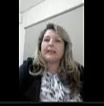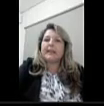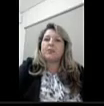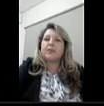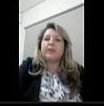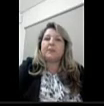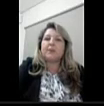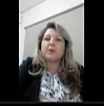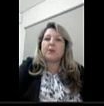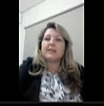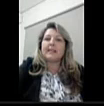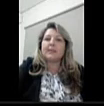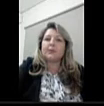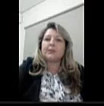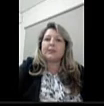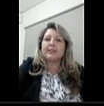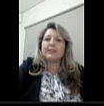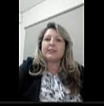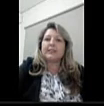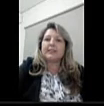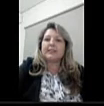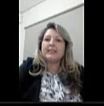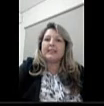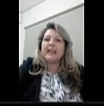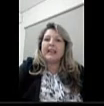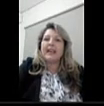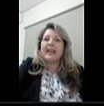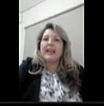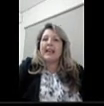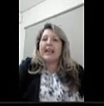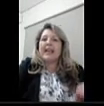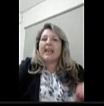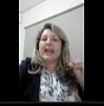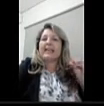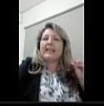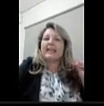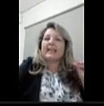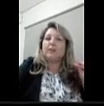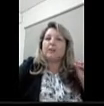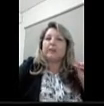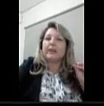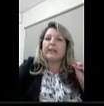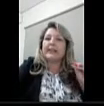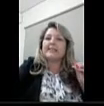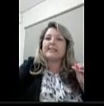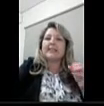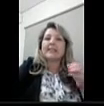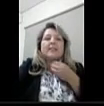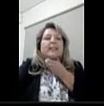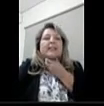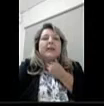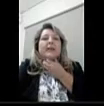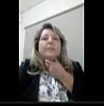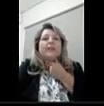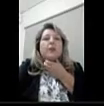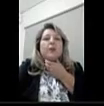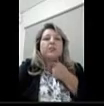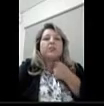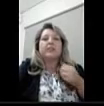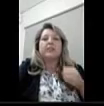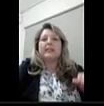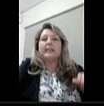Espera só volta uma coisa lá no outro. Voltei. Aqui, eu não falei dessa questão da tabela